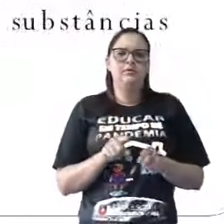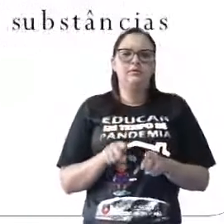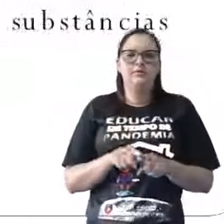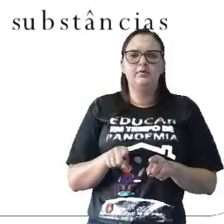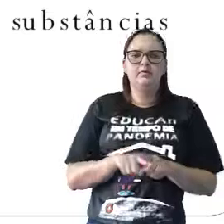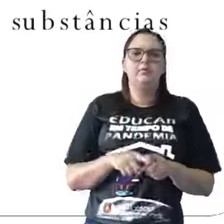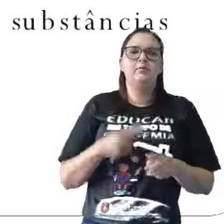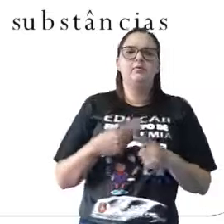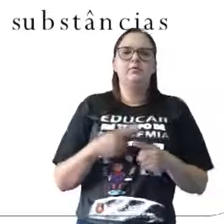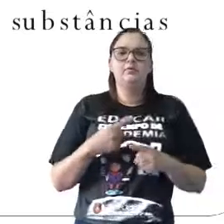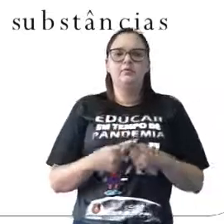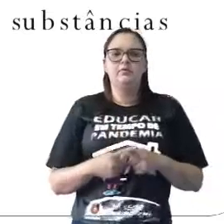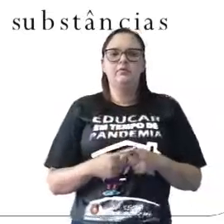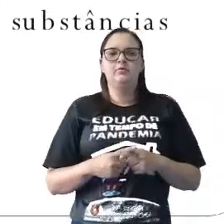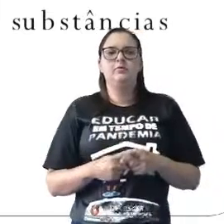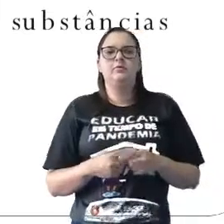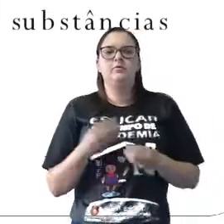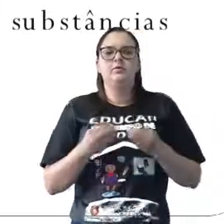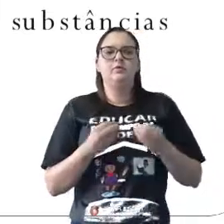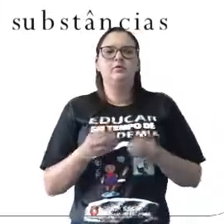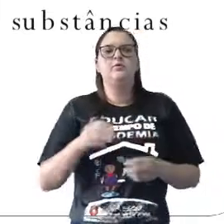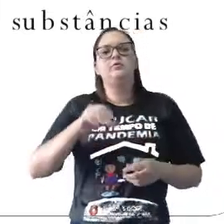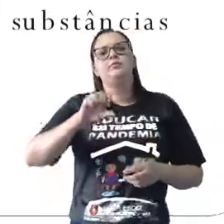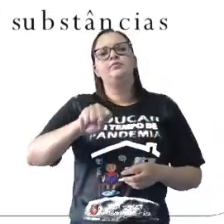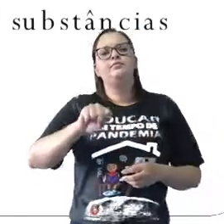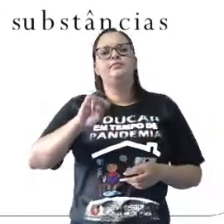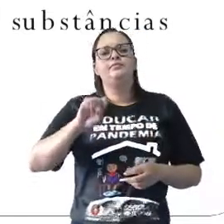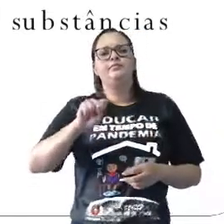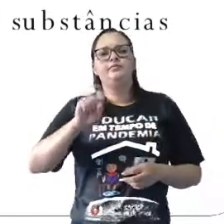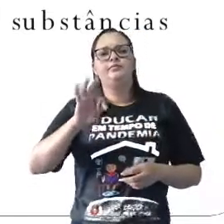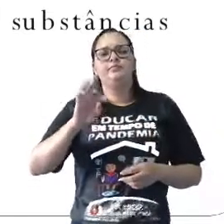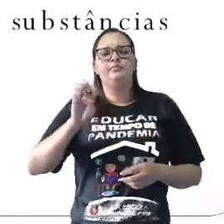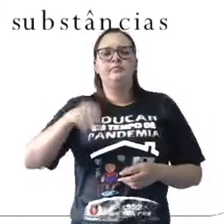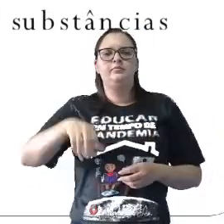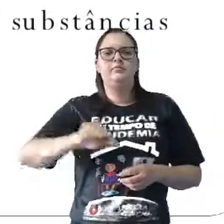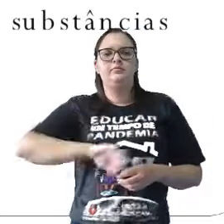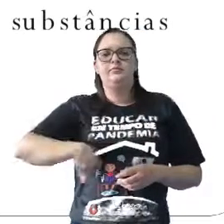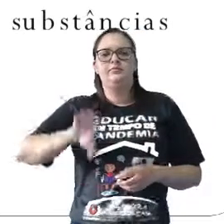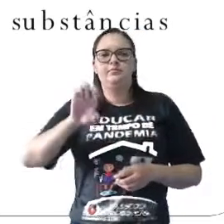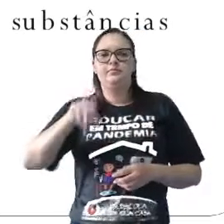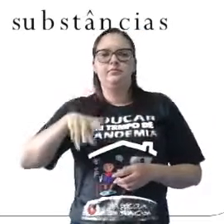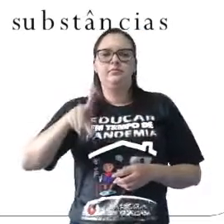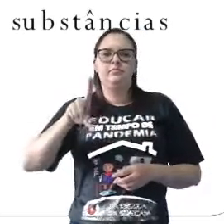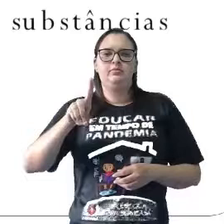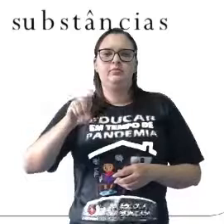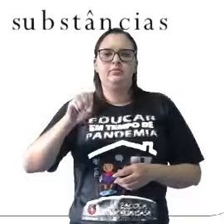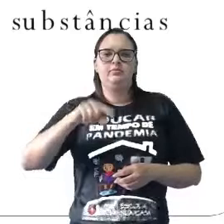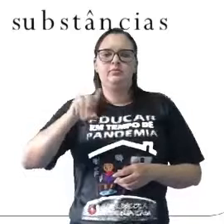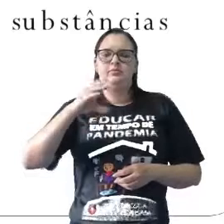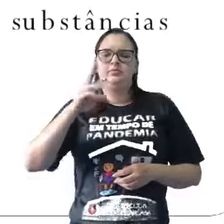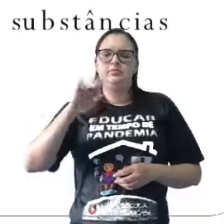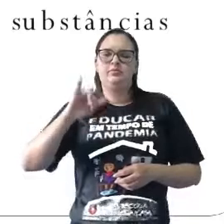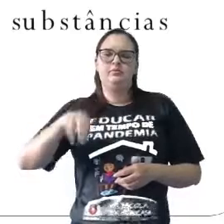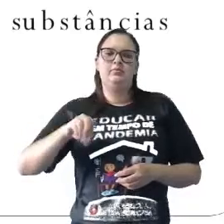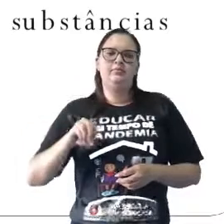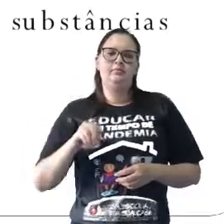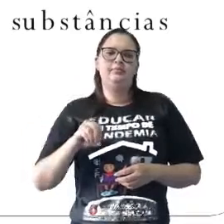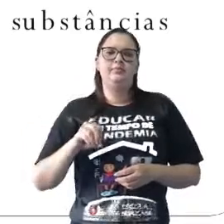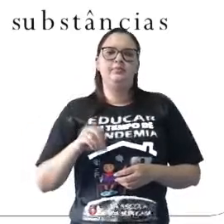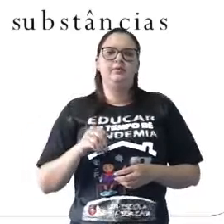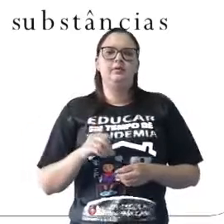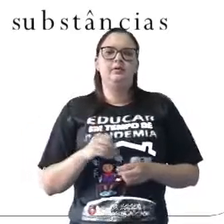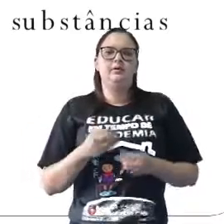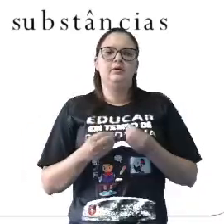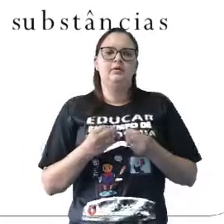hormônios, que são, esses hormônios, eles vão estimular